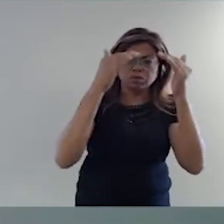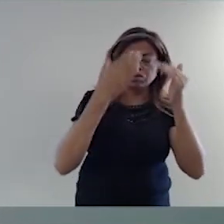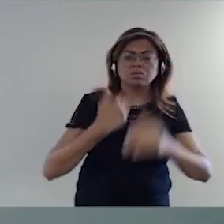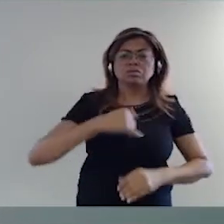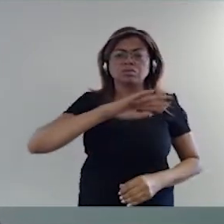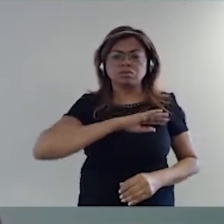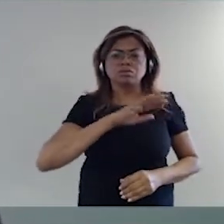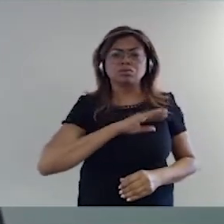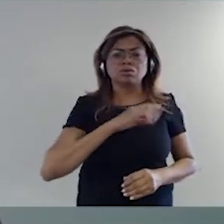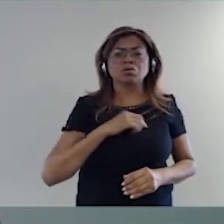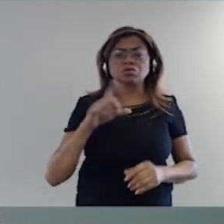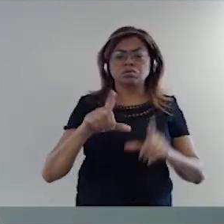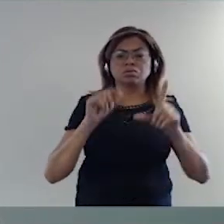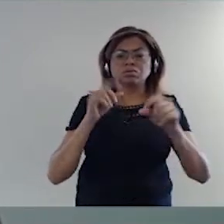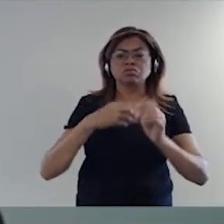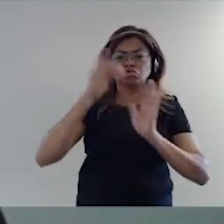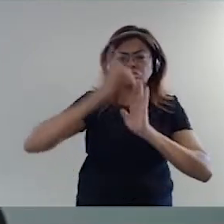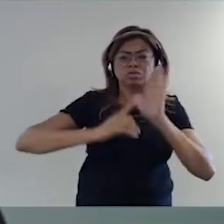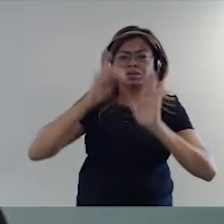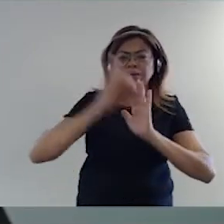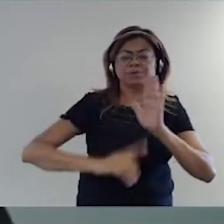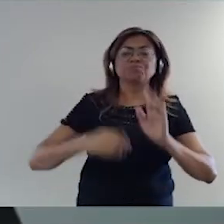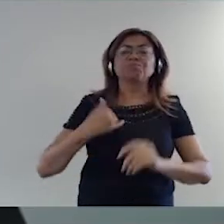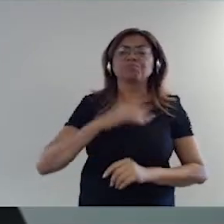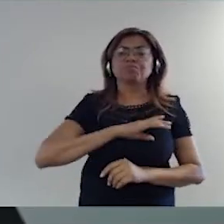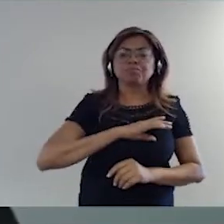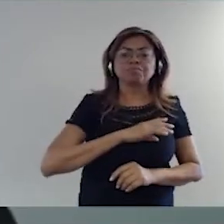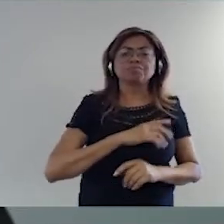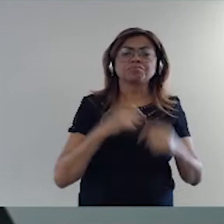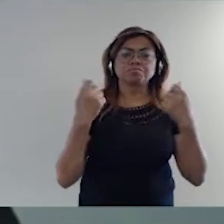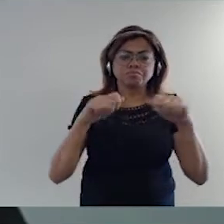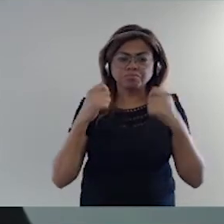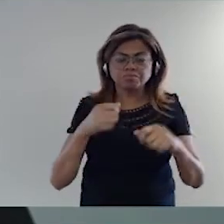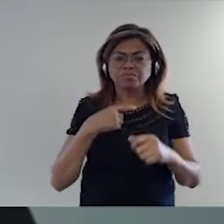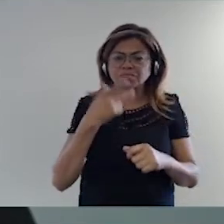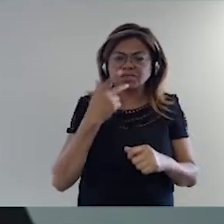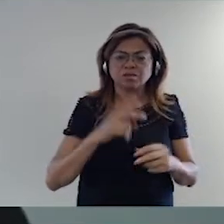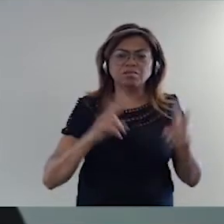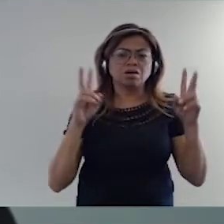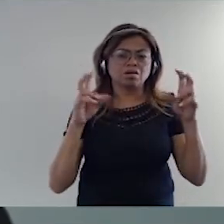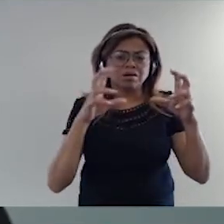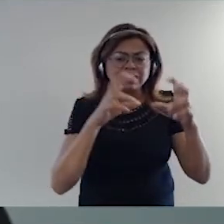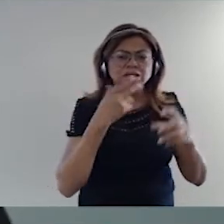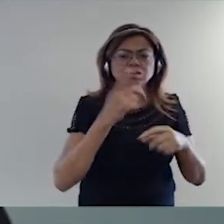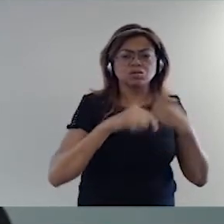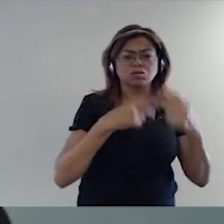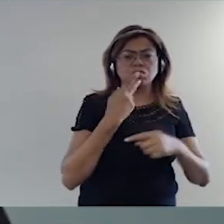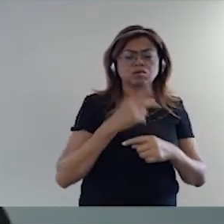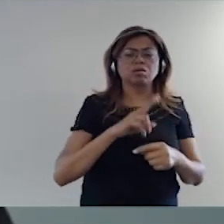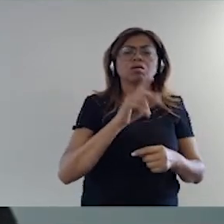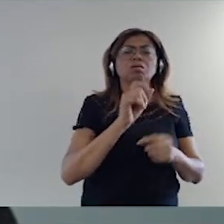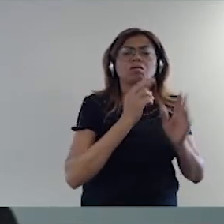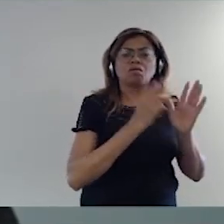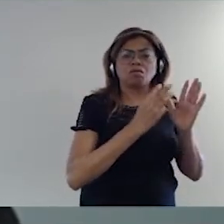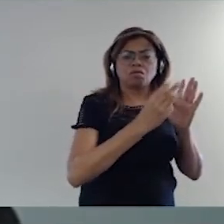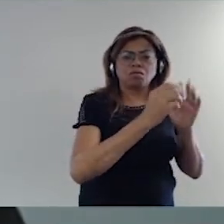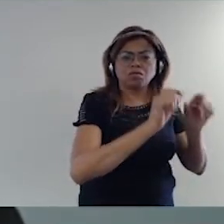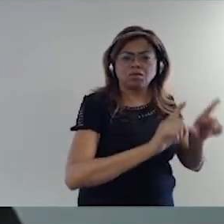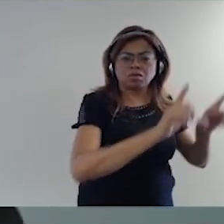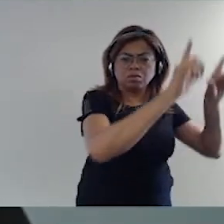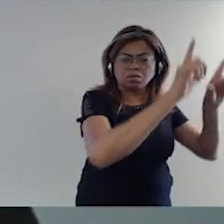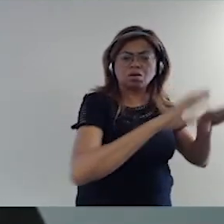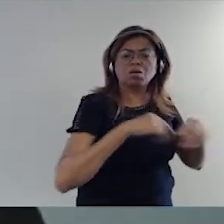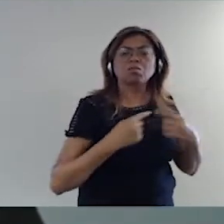nossas prerrogativas. Porque somente assim, sem permitir agressões virtuais ao exercício